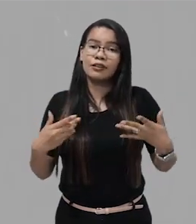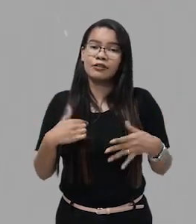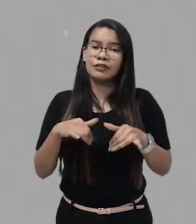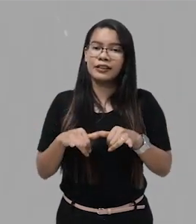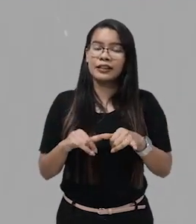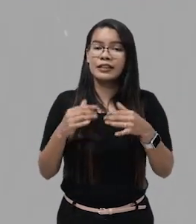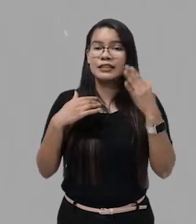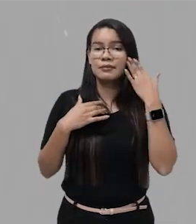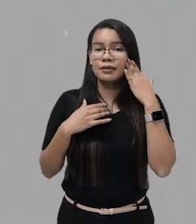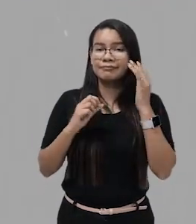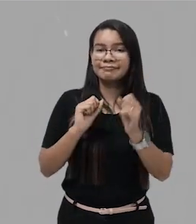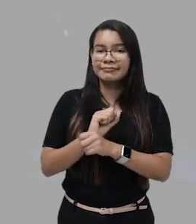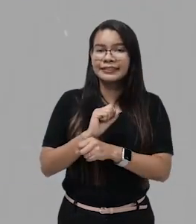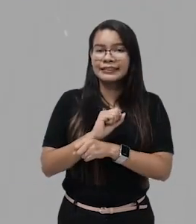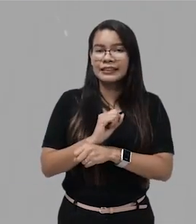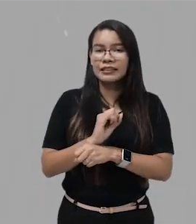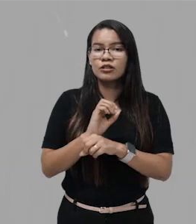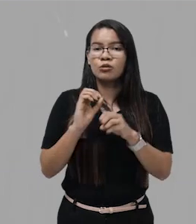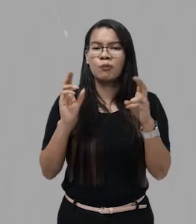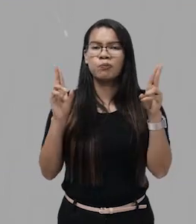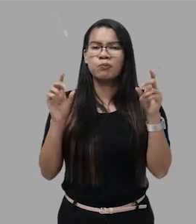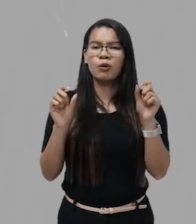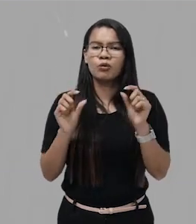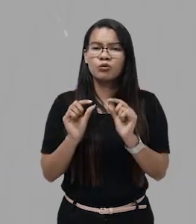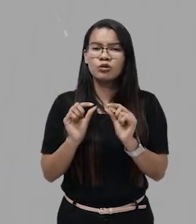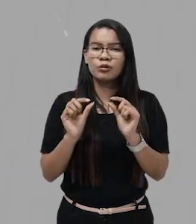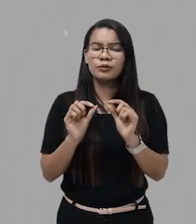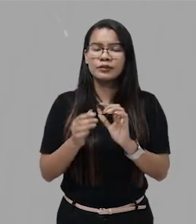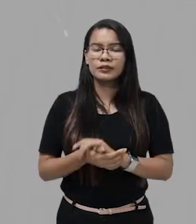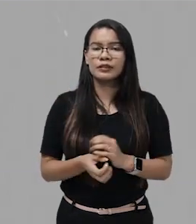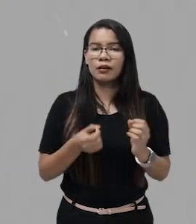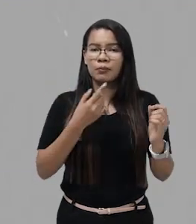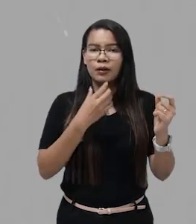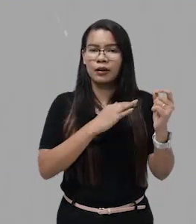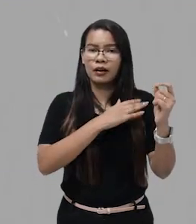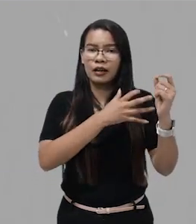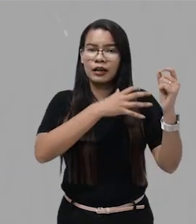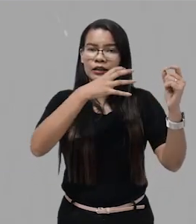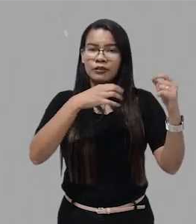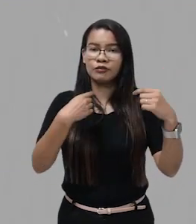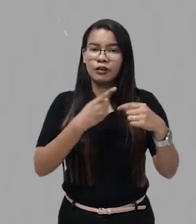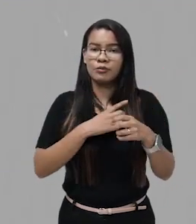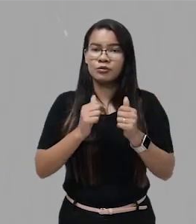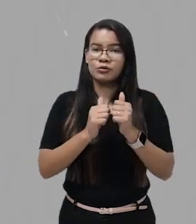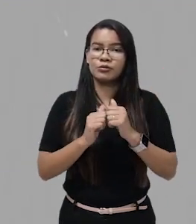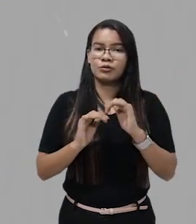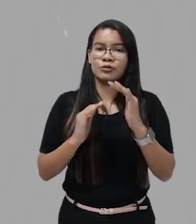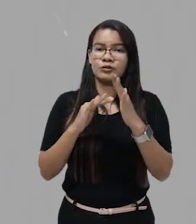vocês tenham entendido, compreendido aí um pouquinho sobre os esteroides anabolizantes. Vamos para cima, hein?